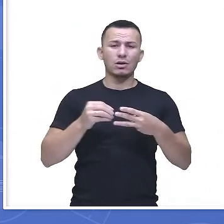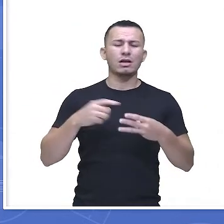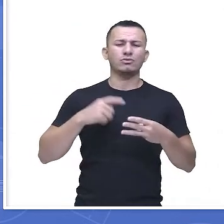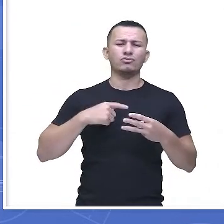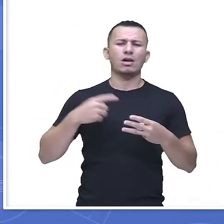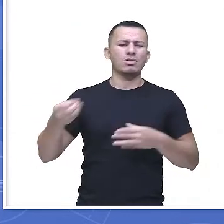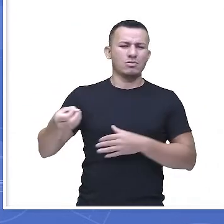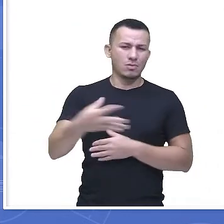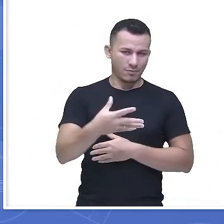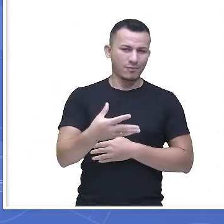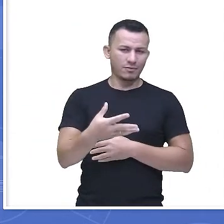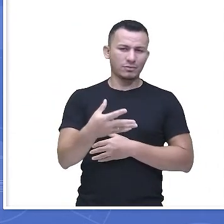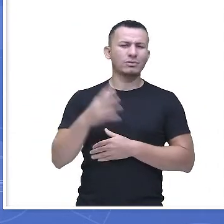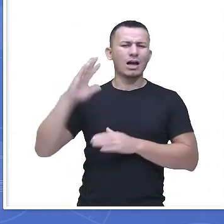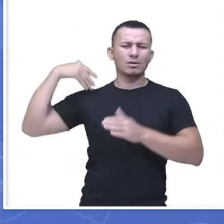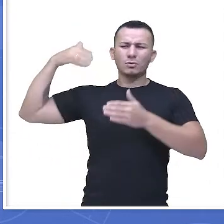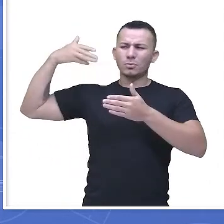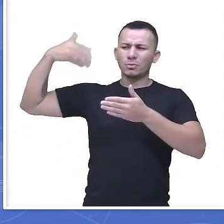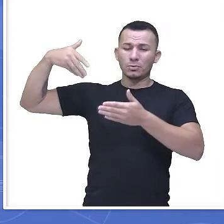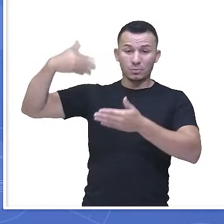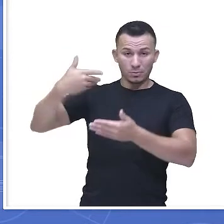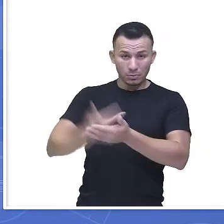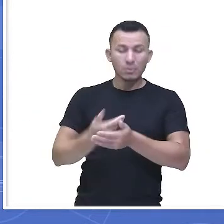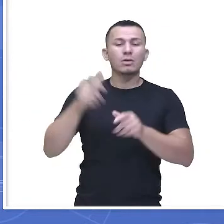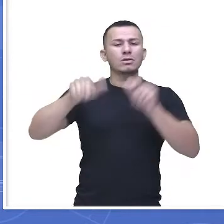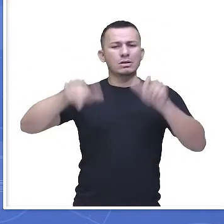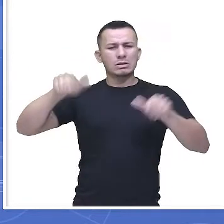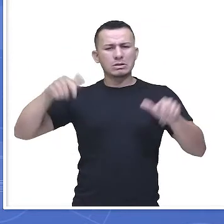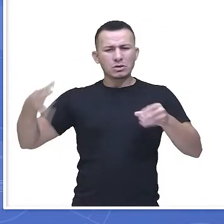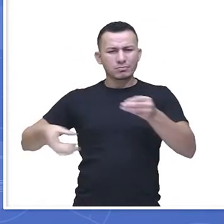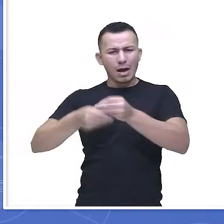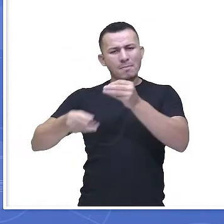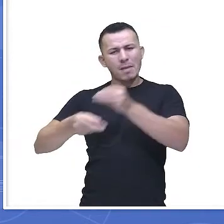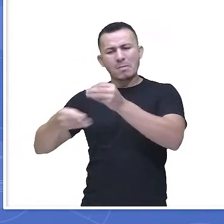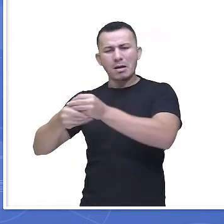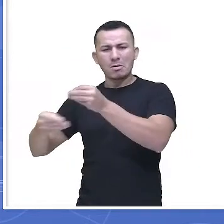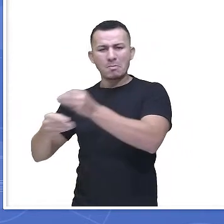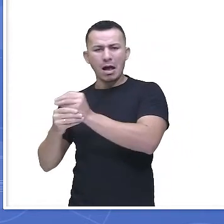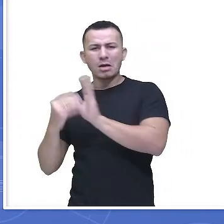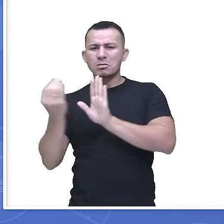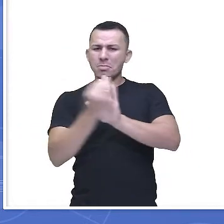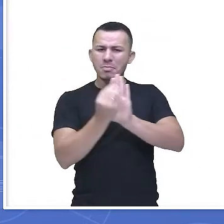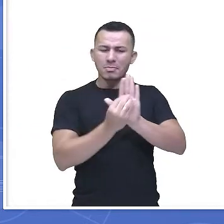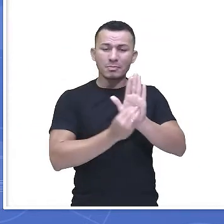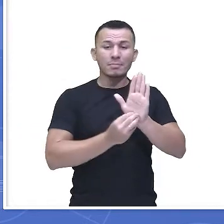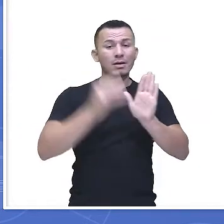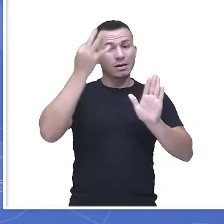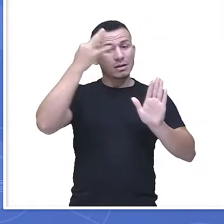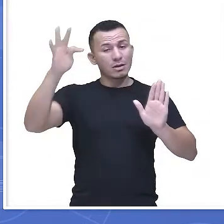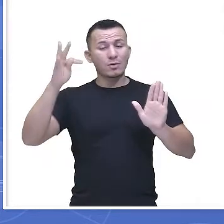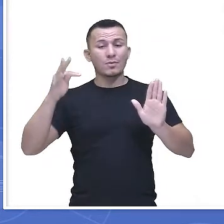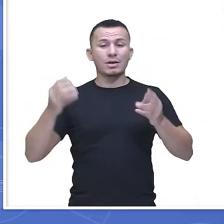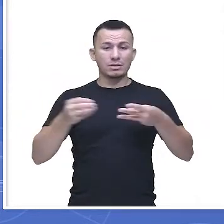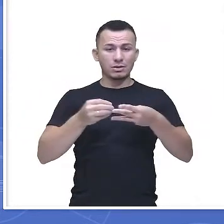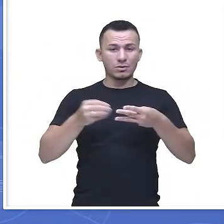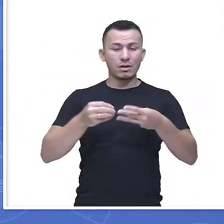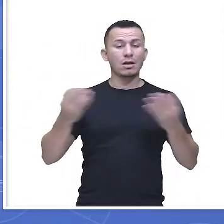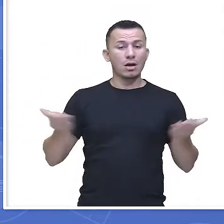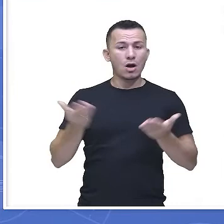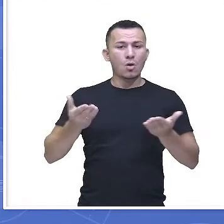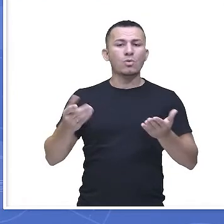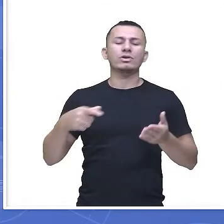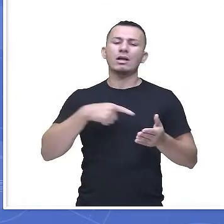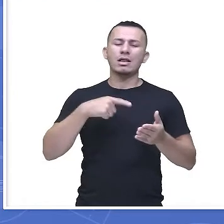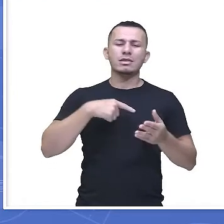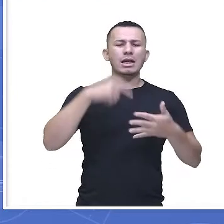moderna, né? Lógico, passou-se o tempo, os cientistas foram colocando tópicos na teoria celular e hoje a gente tem a teoria celular com